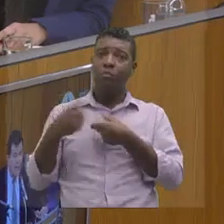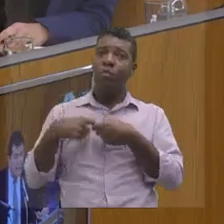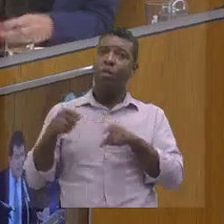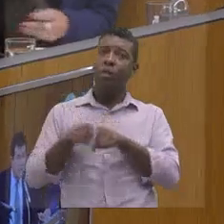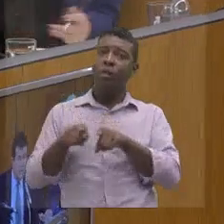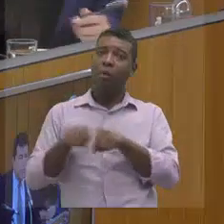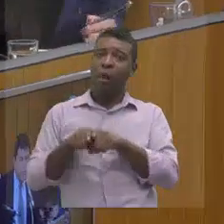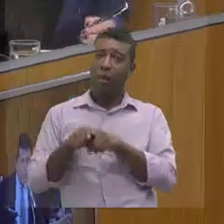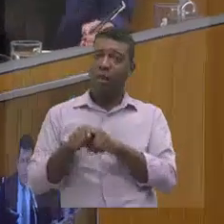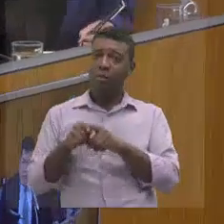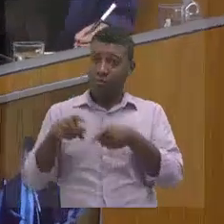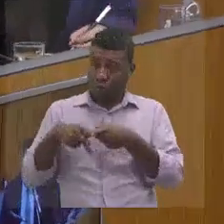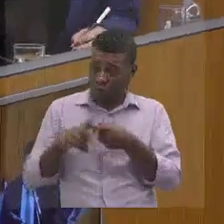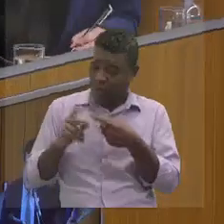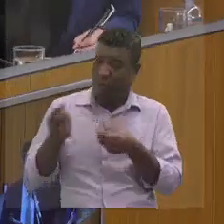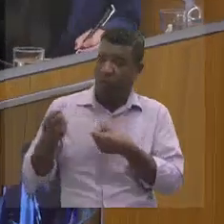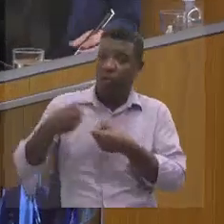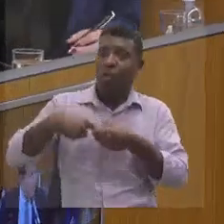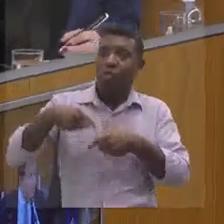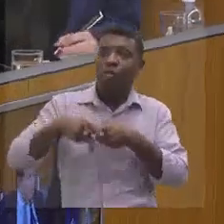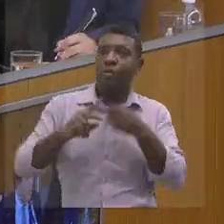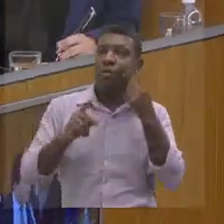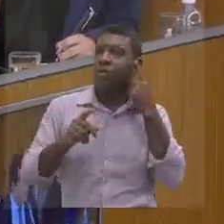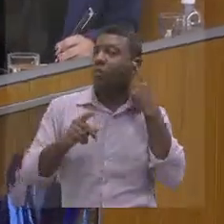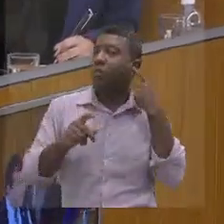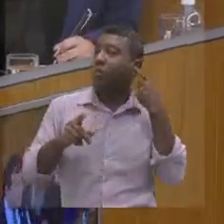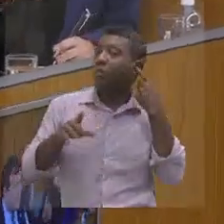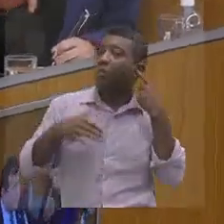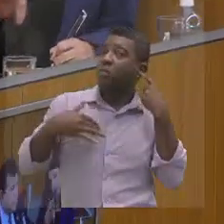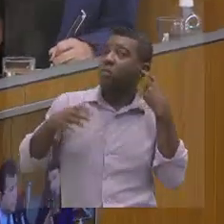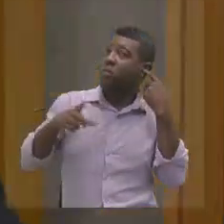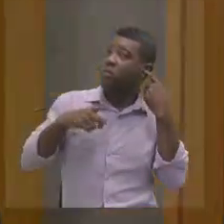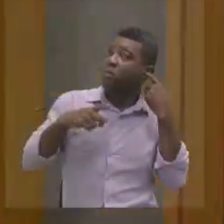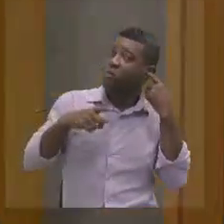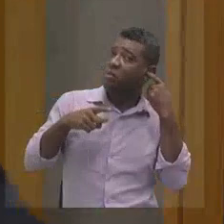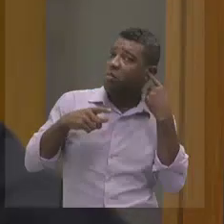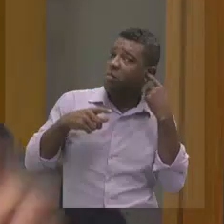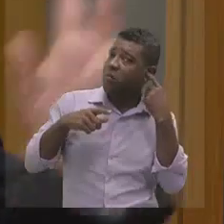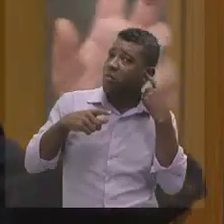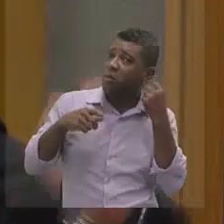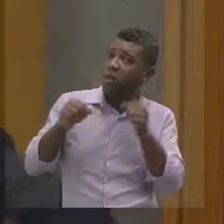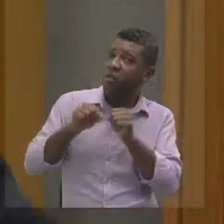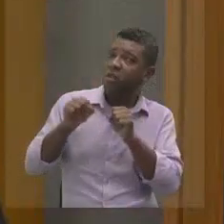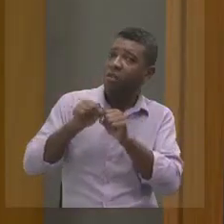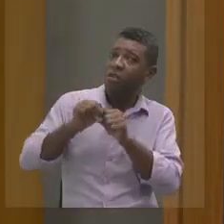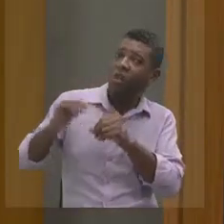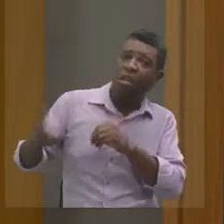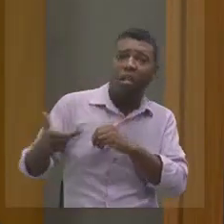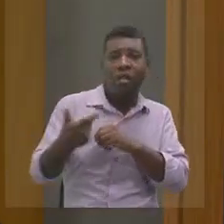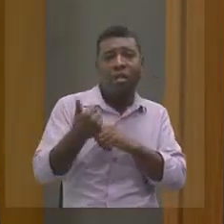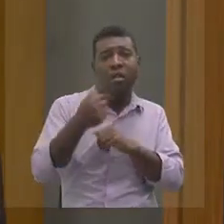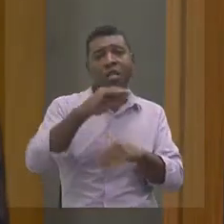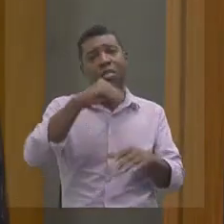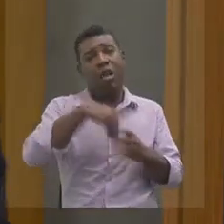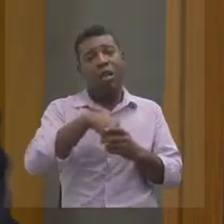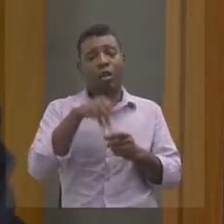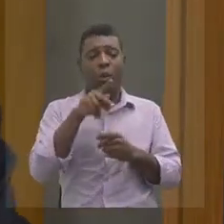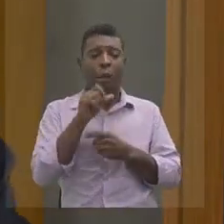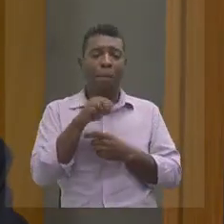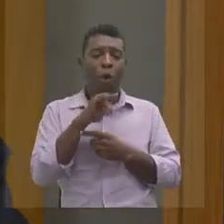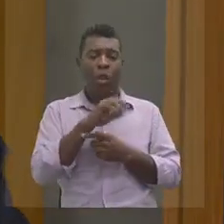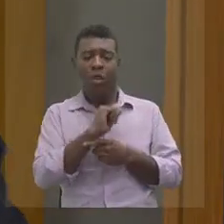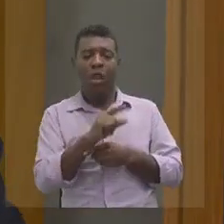e muito bem recuperada e várias outras rodovias sendo recuperadas lá no Pontal de minas né